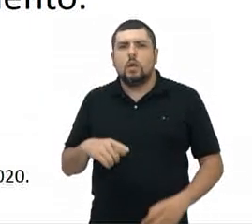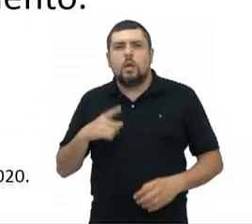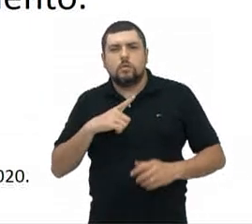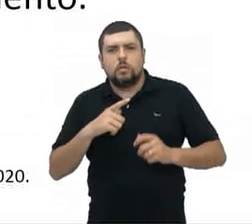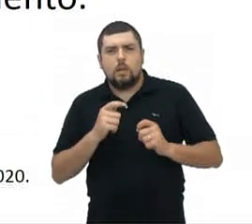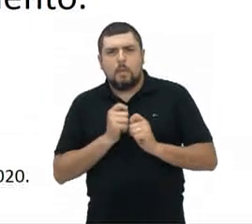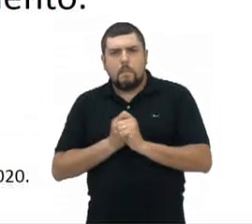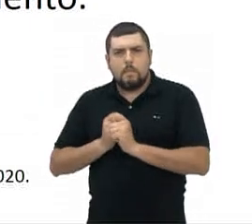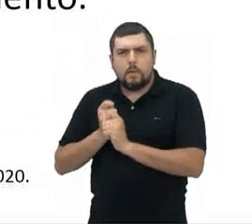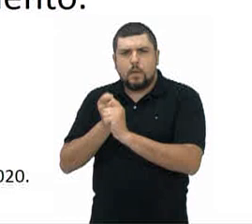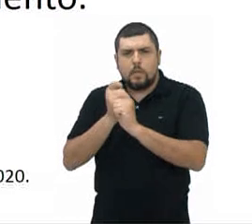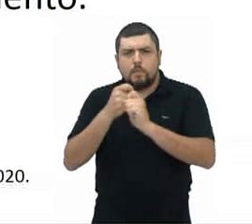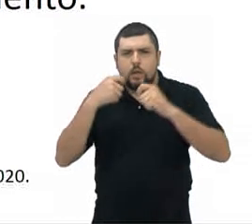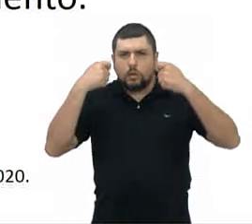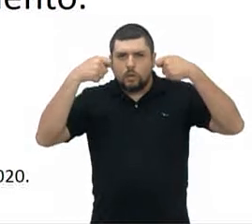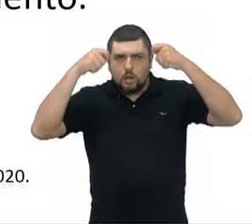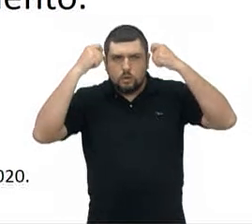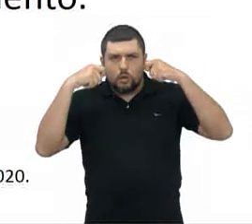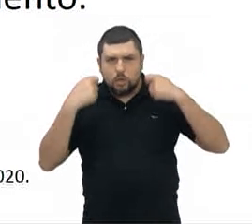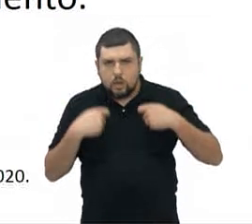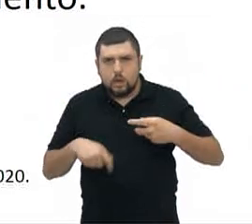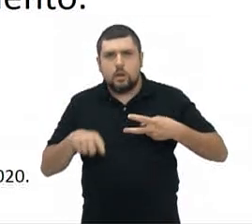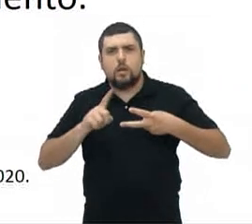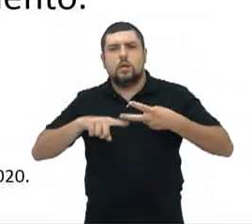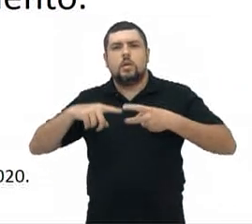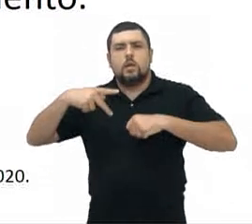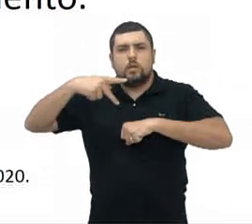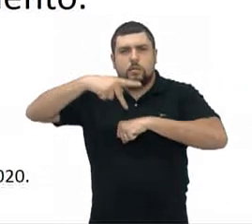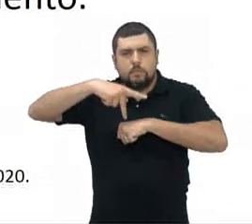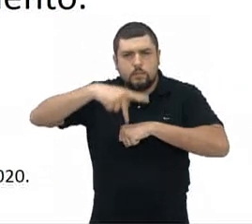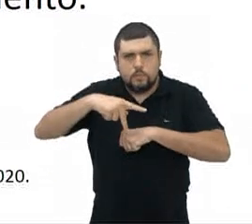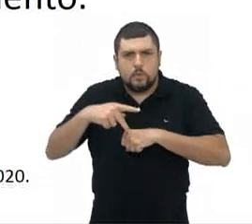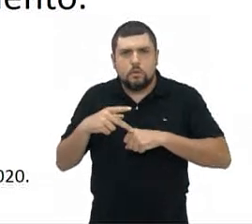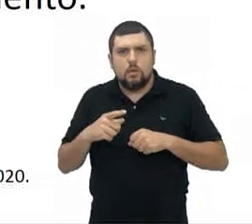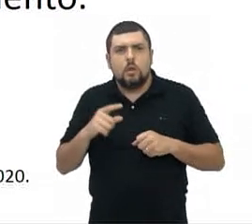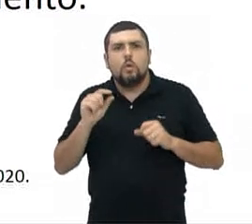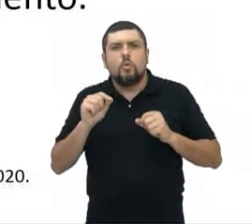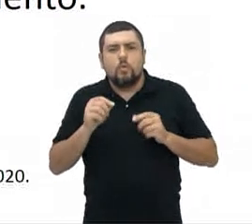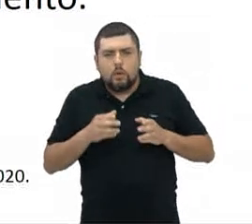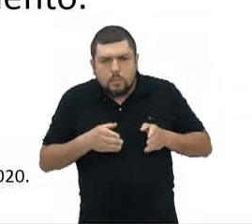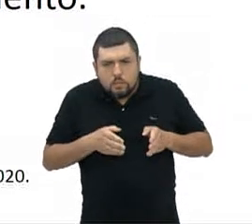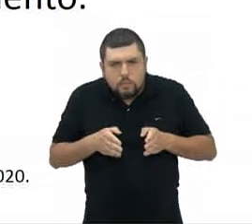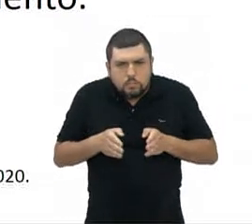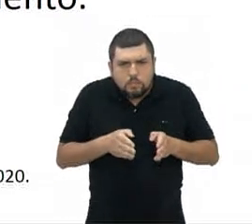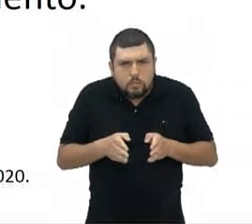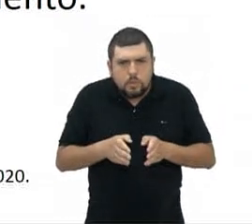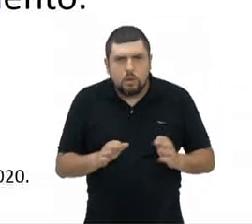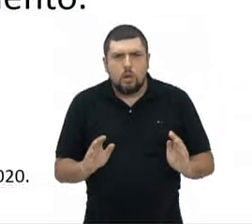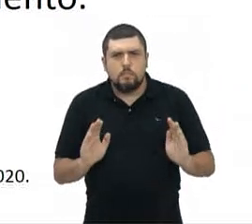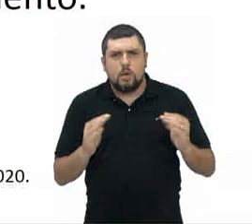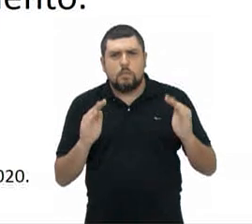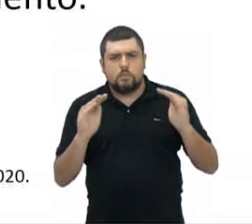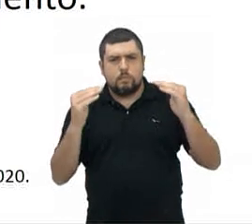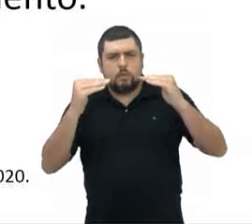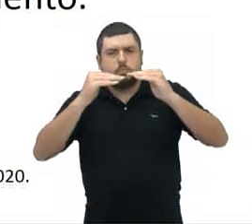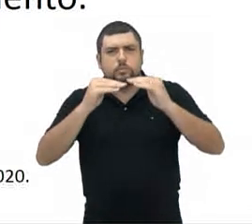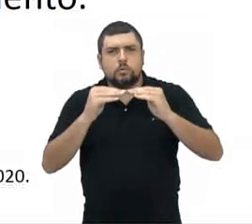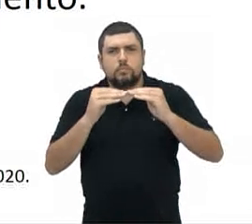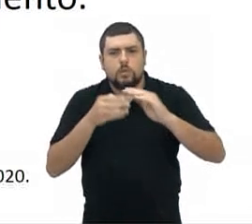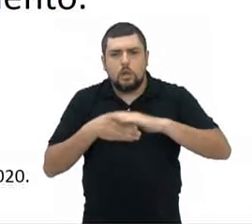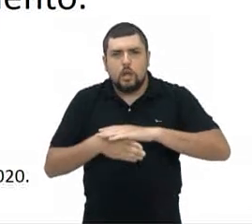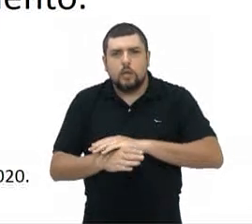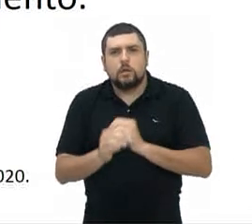pedra, uma espécie de uma estrada principal que levava para o templo de Amon. É o Amon-Ra, professor, lá da religião